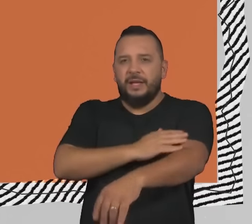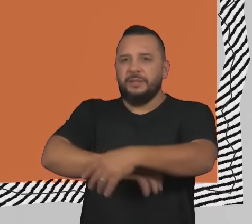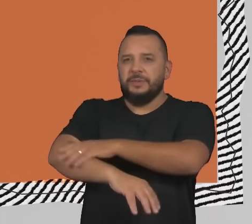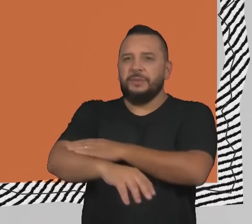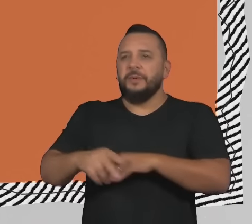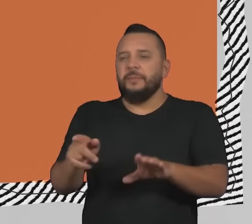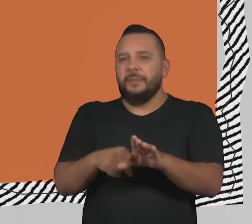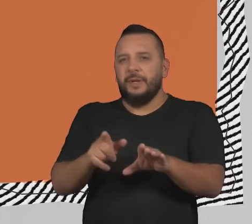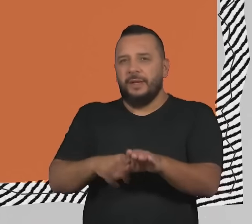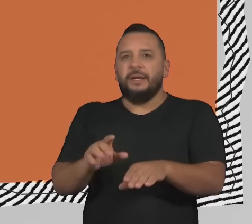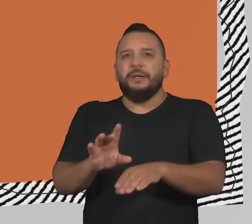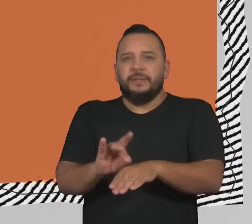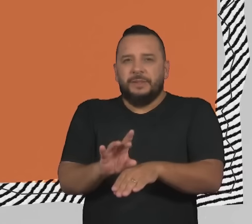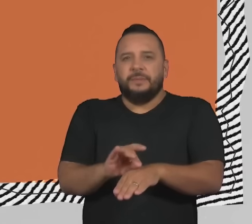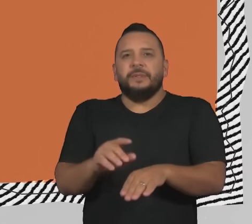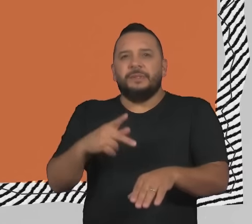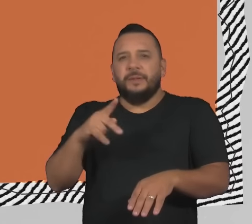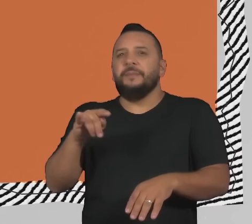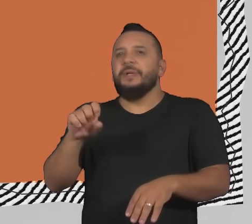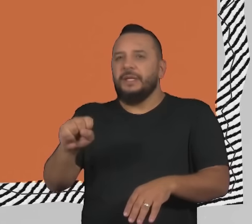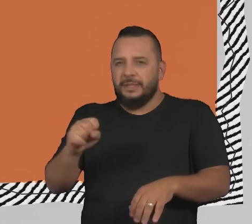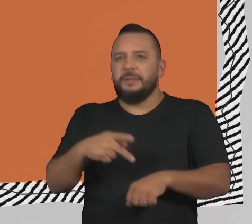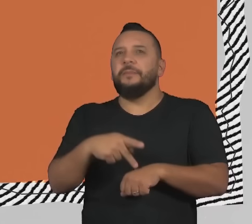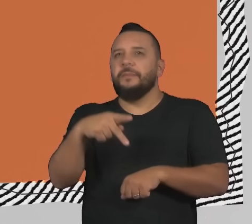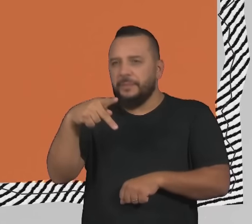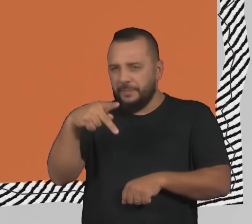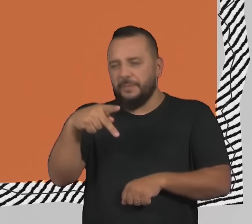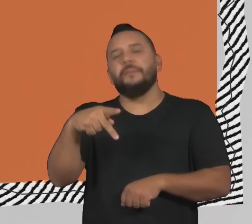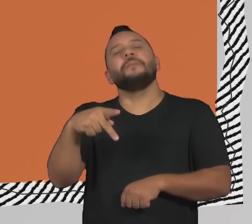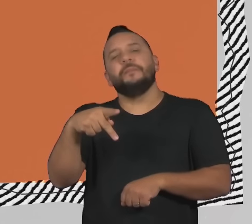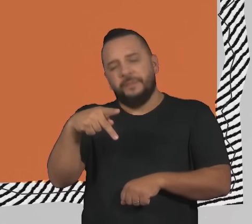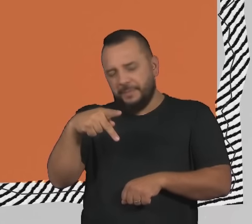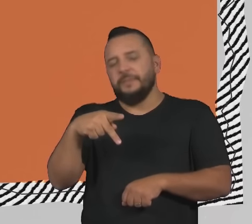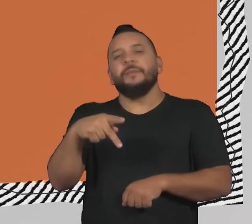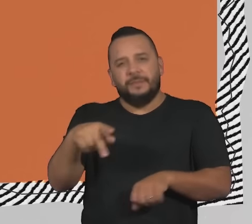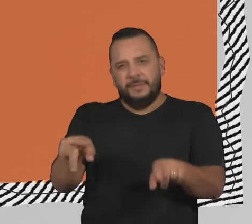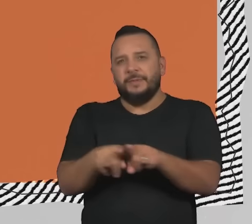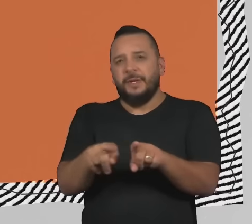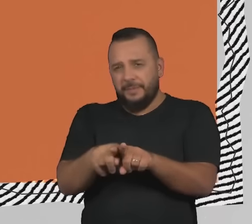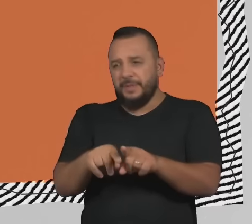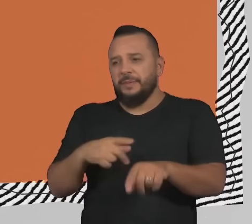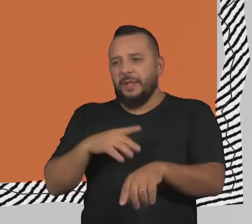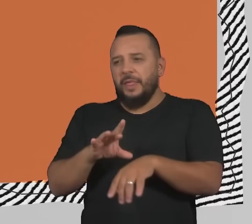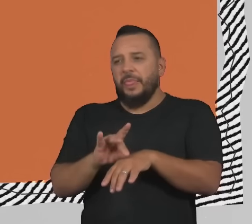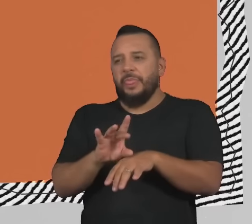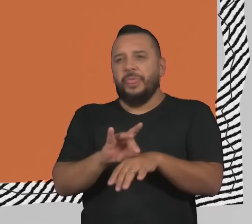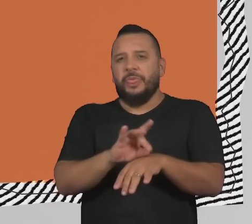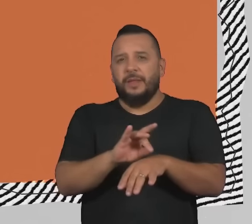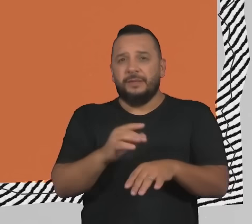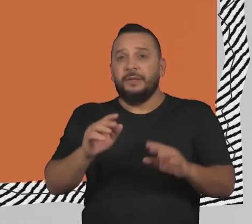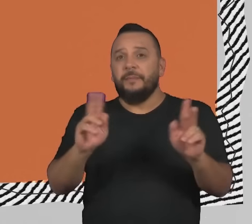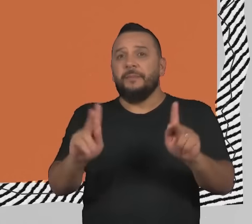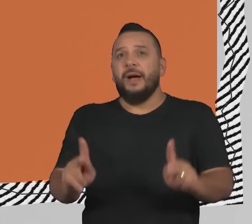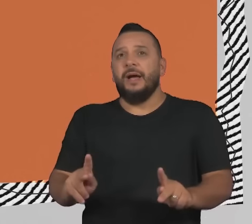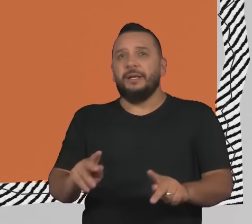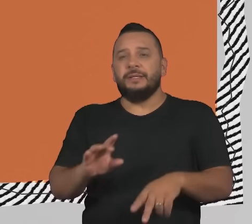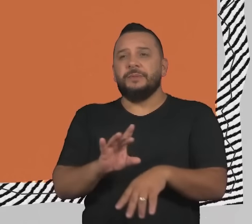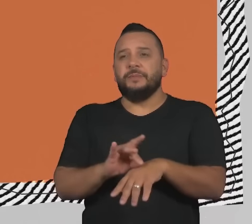o teu pis, a tua pós. Pais, pés, pis, pós, pus, pás,